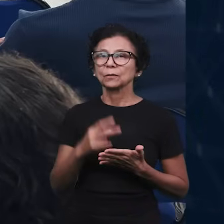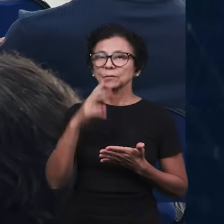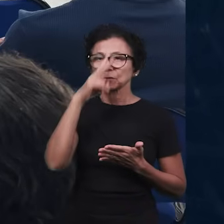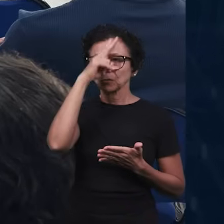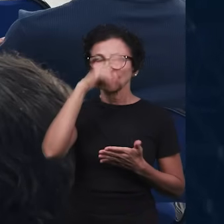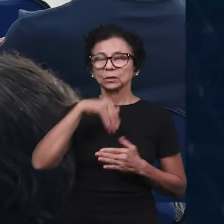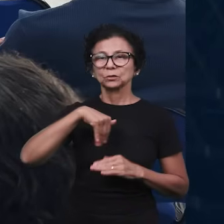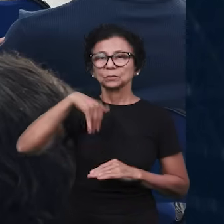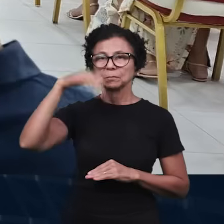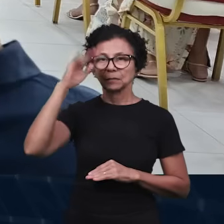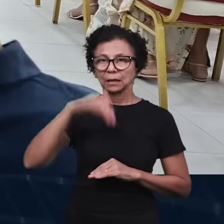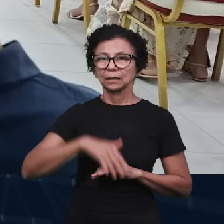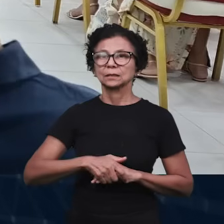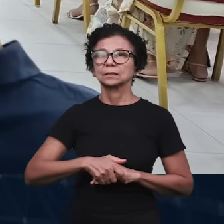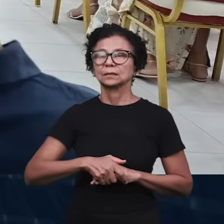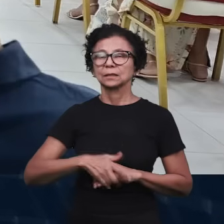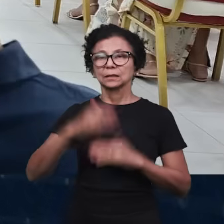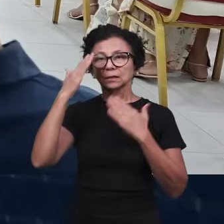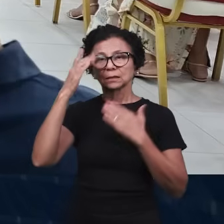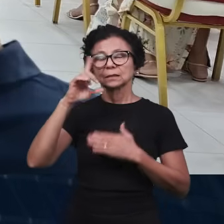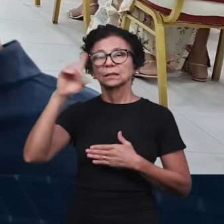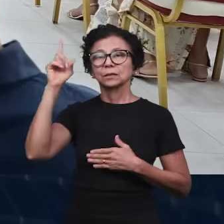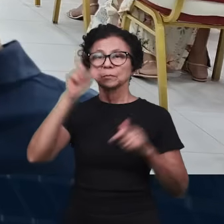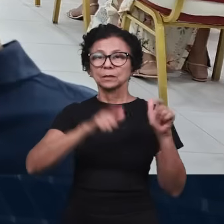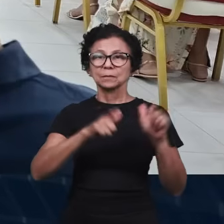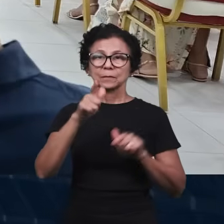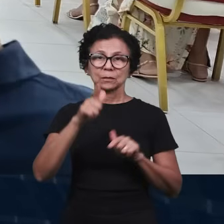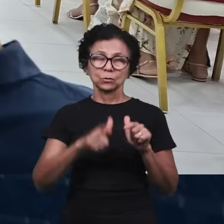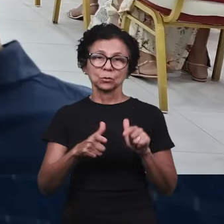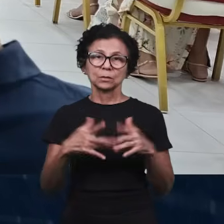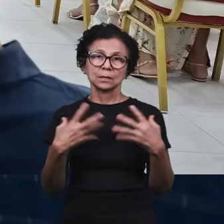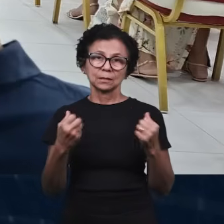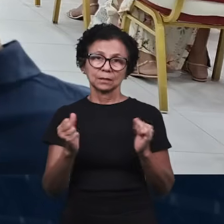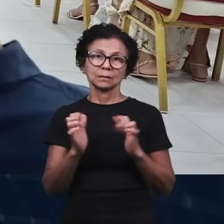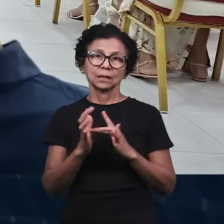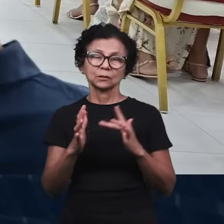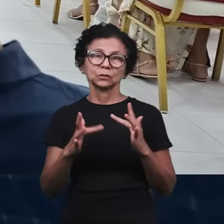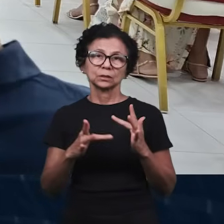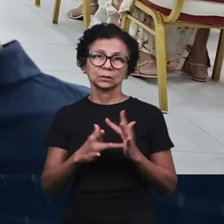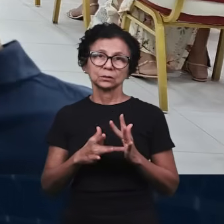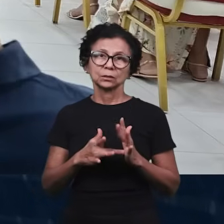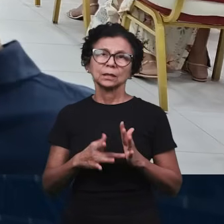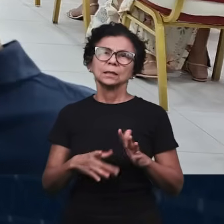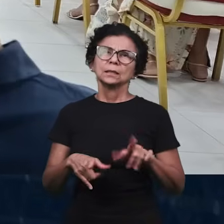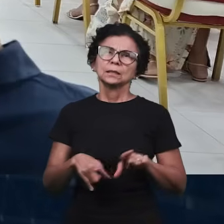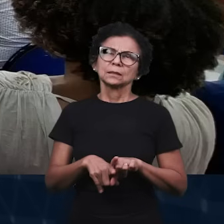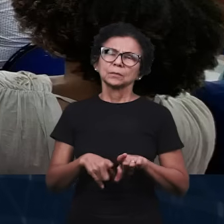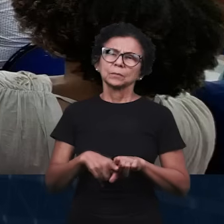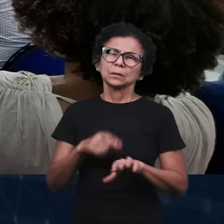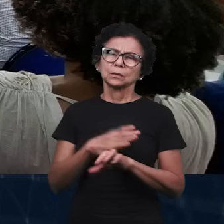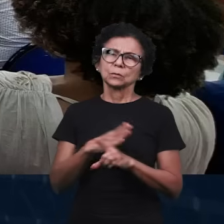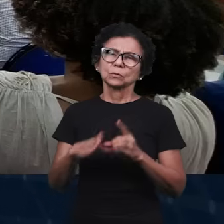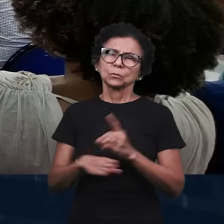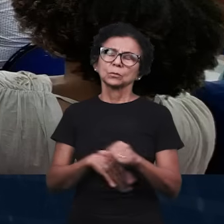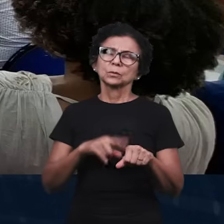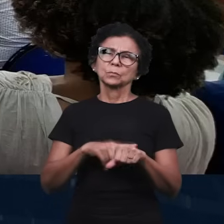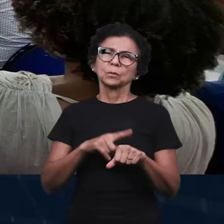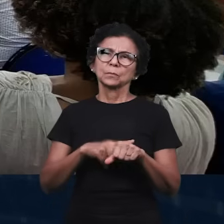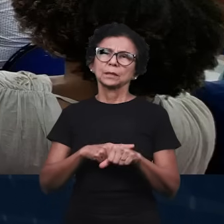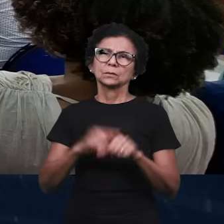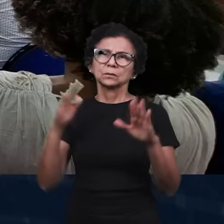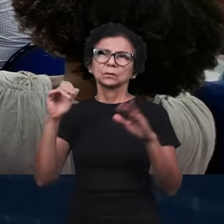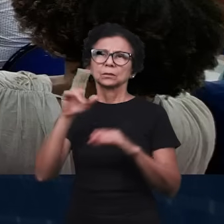a gratidão pelas vidas que se entregaram ao Senhor e a comunhão entre as igrejas tornou este culto um momento de glorificação e